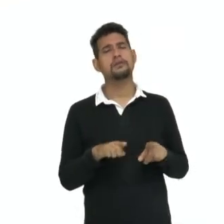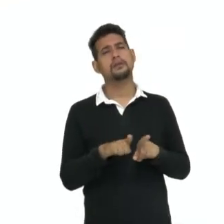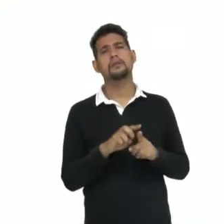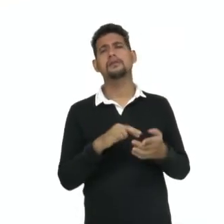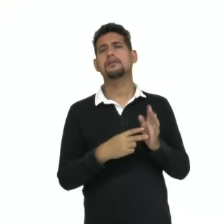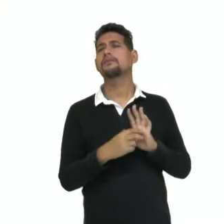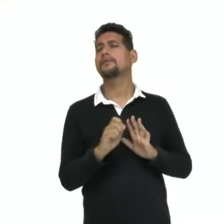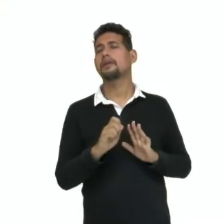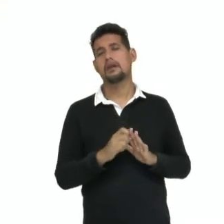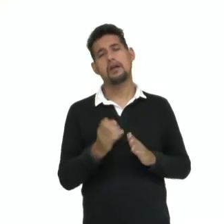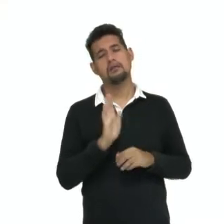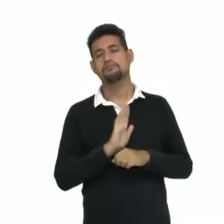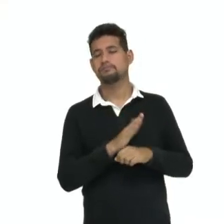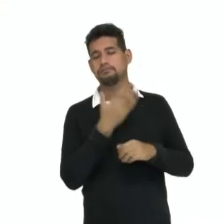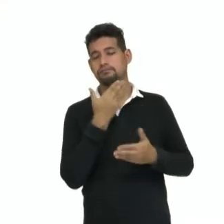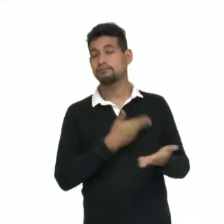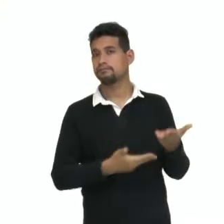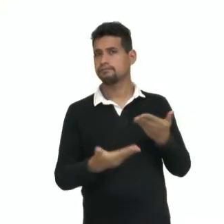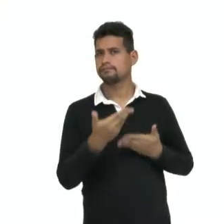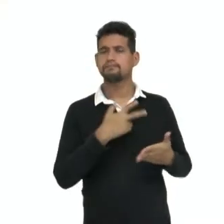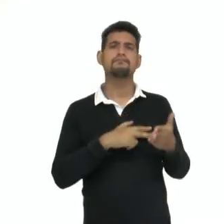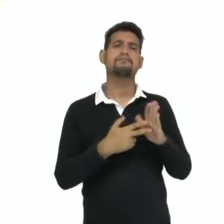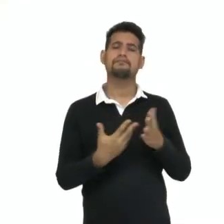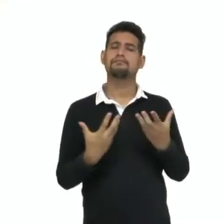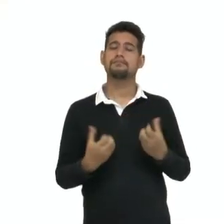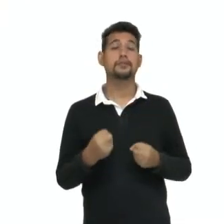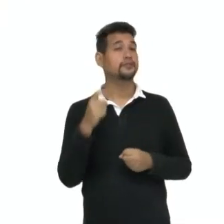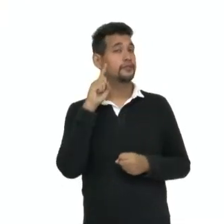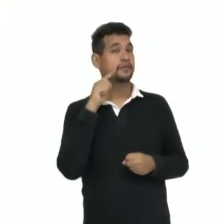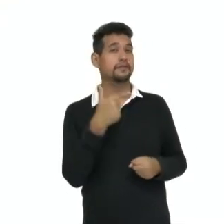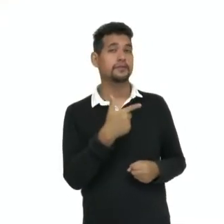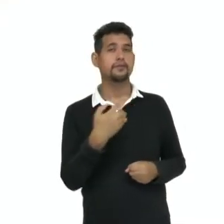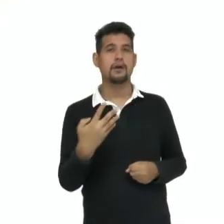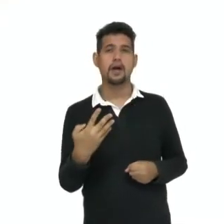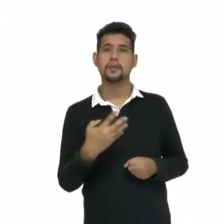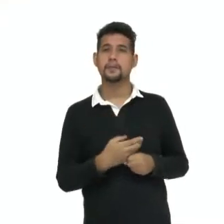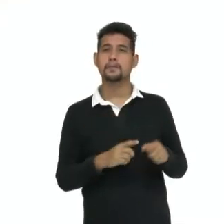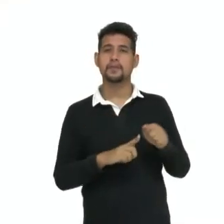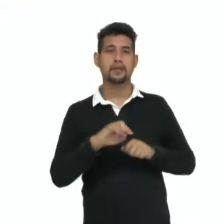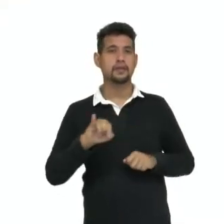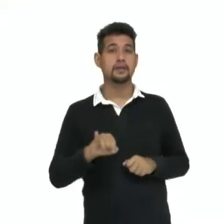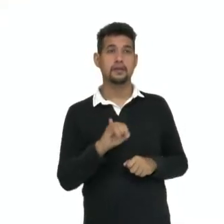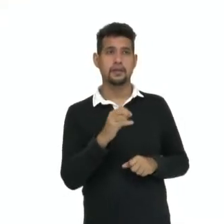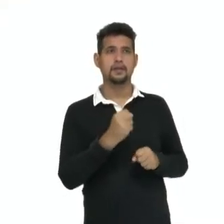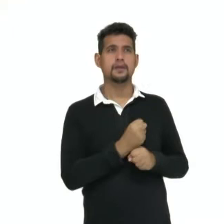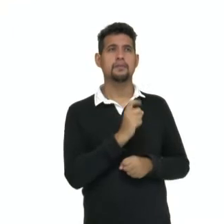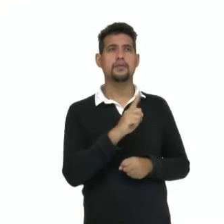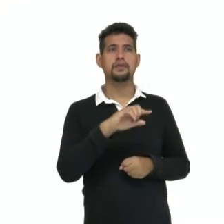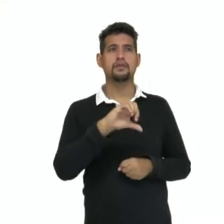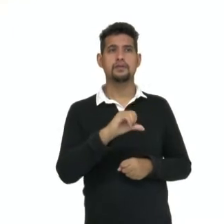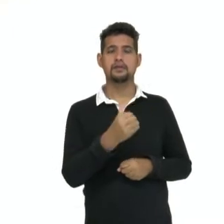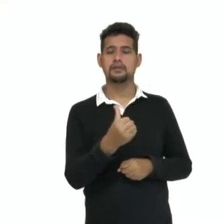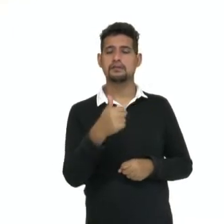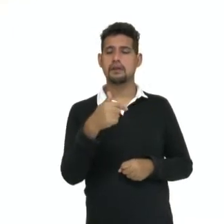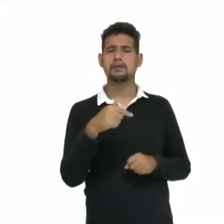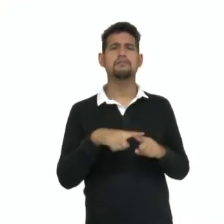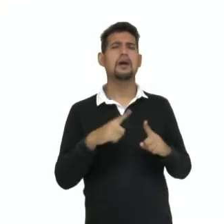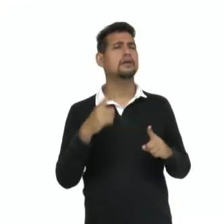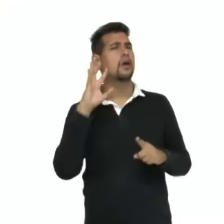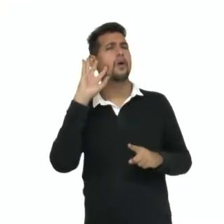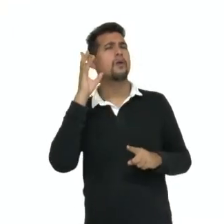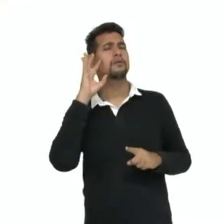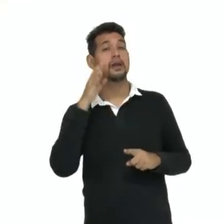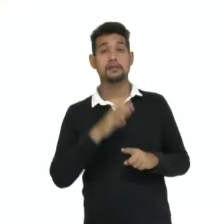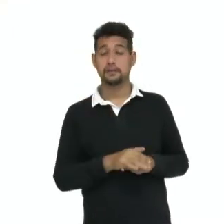Constituição mais favorável para ele, que foi aprovada em 24 de janeiro de 1967. E o que essa Constituição